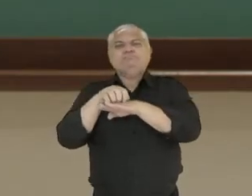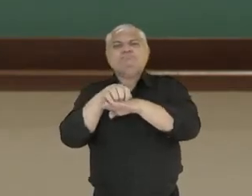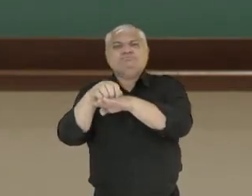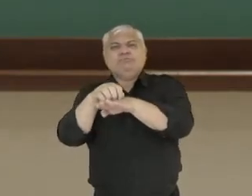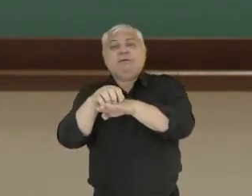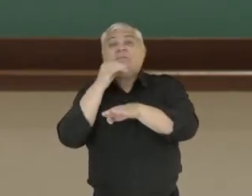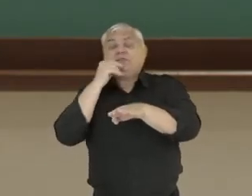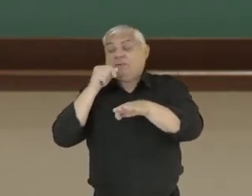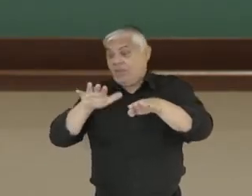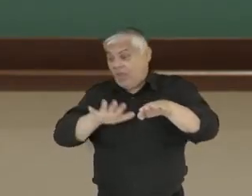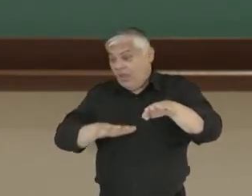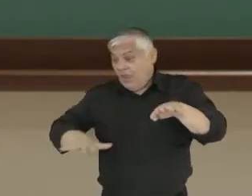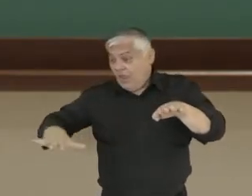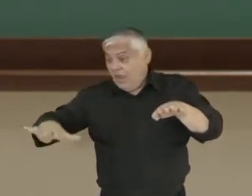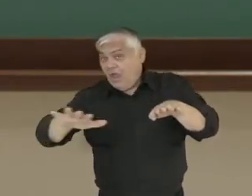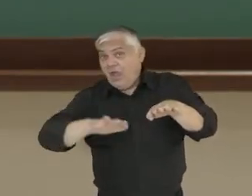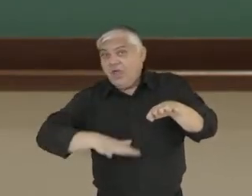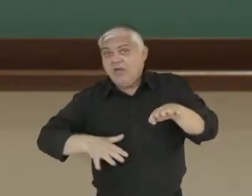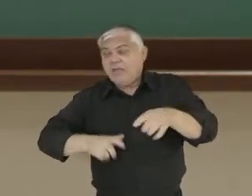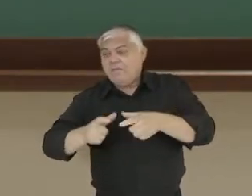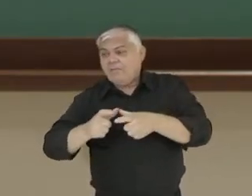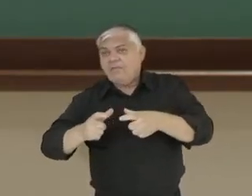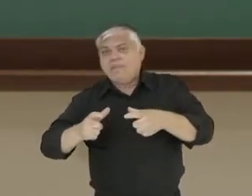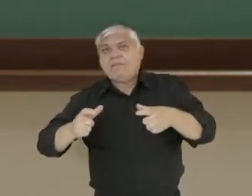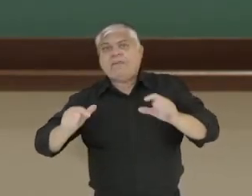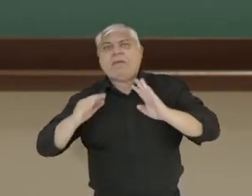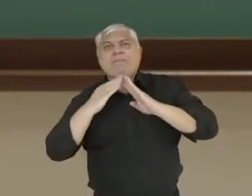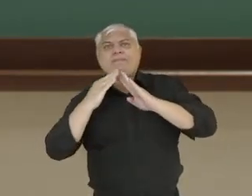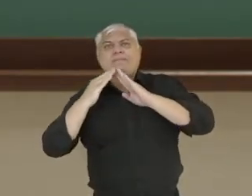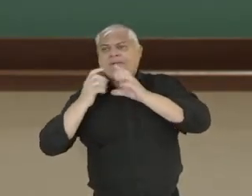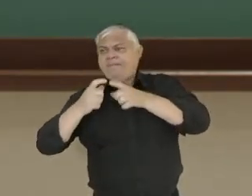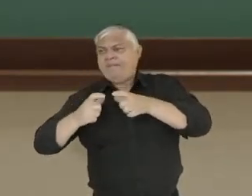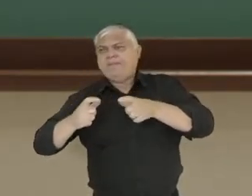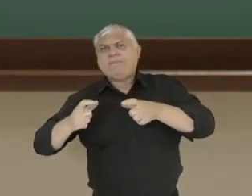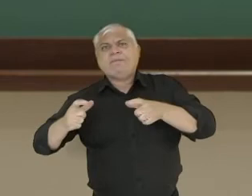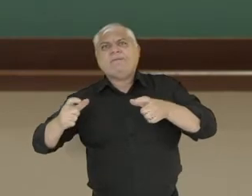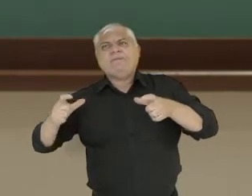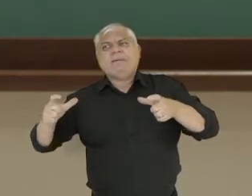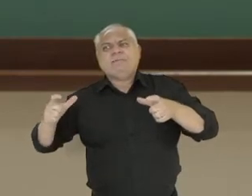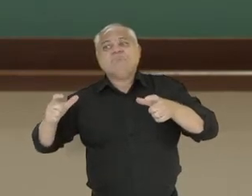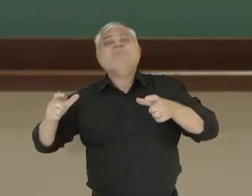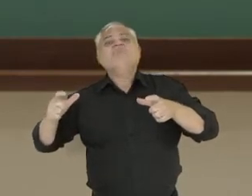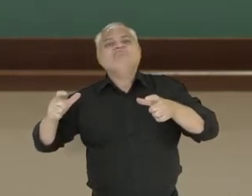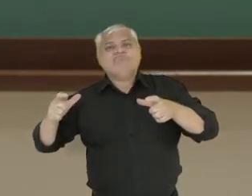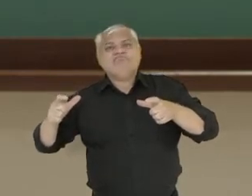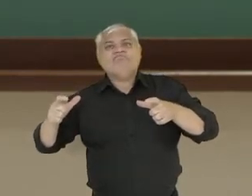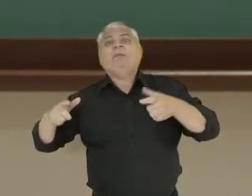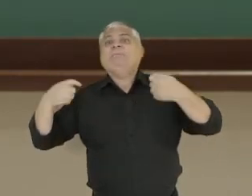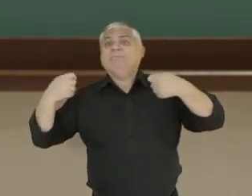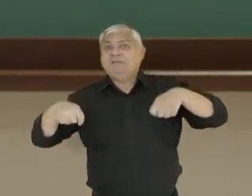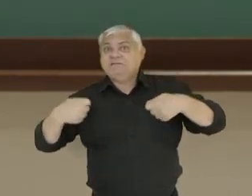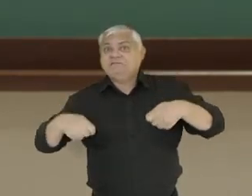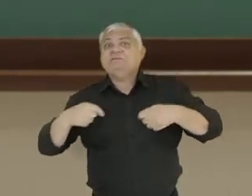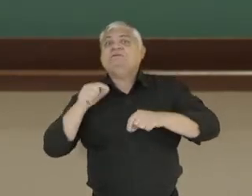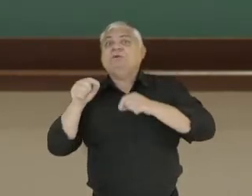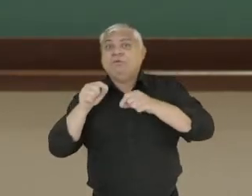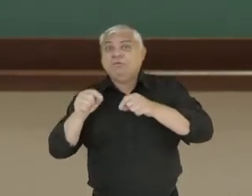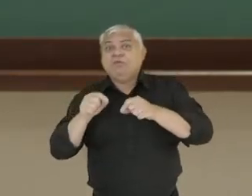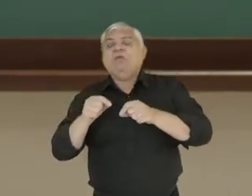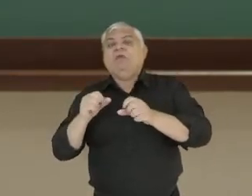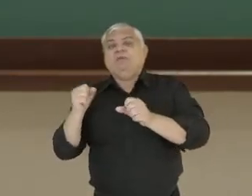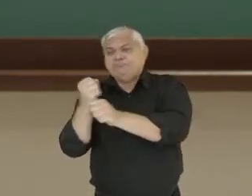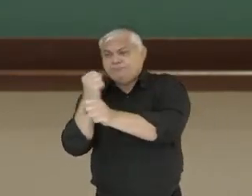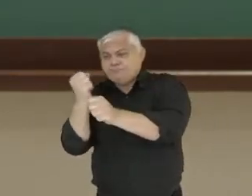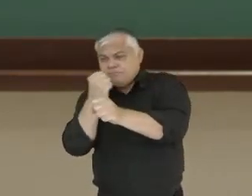determinada área apresenta um crescimento populacional muito maior, a partir daí há a necessidade de construir sistemas de